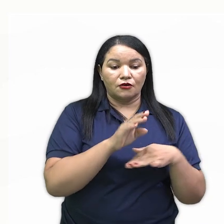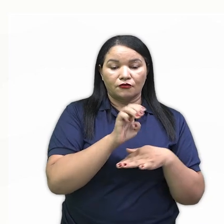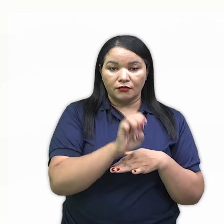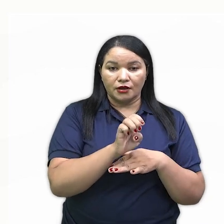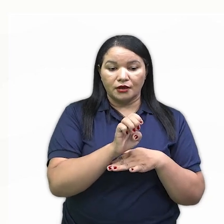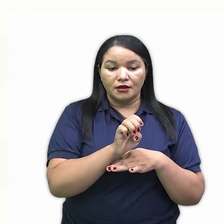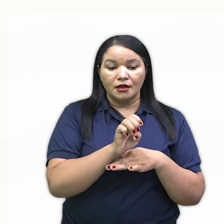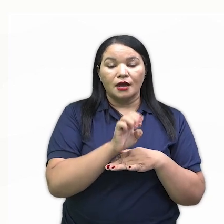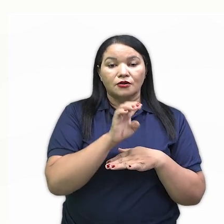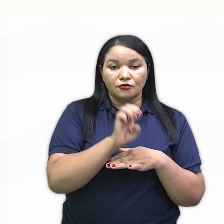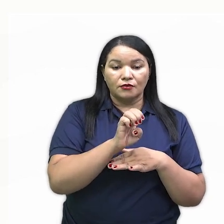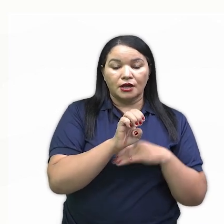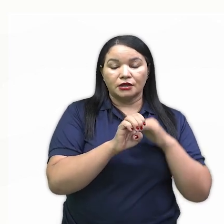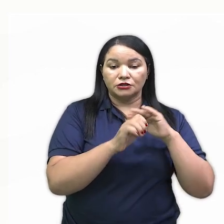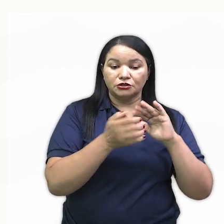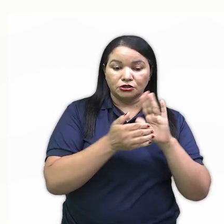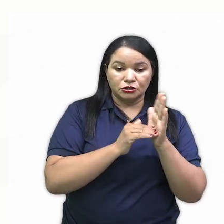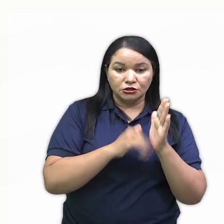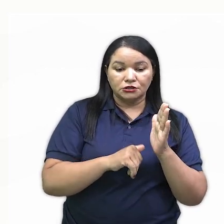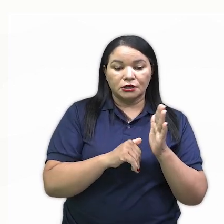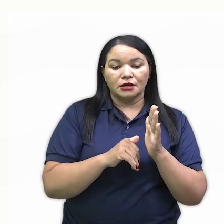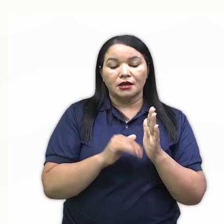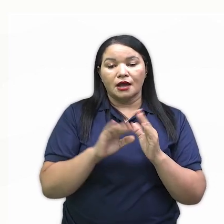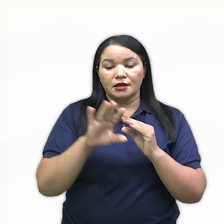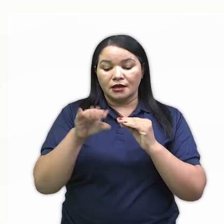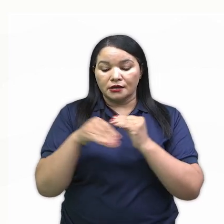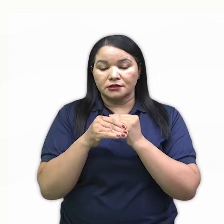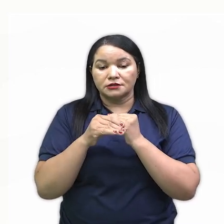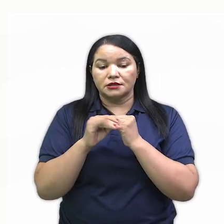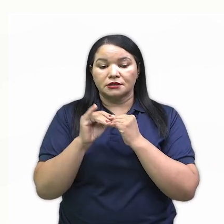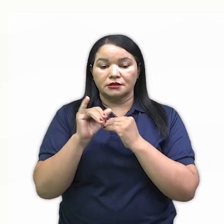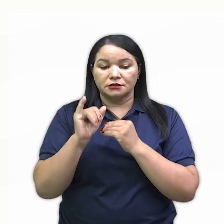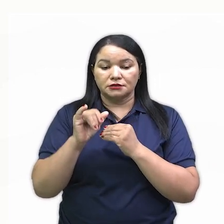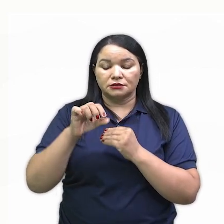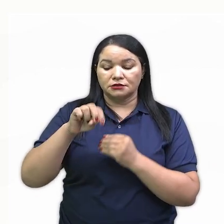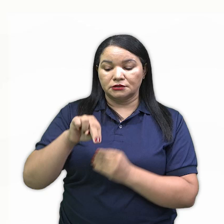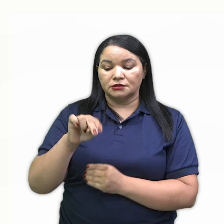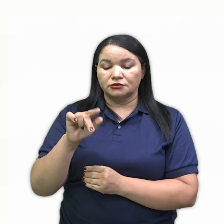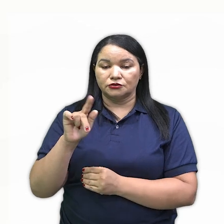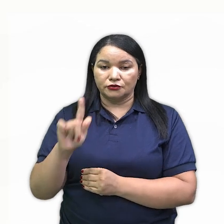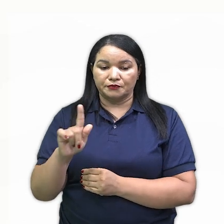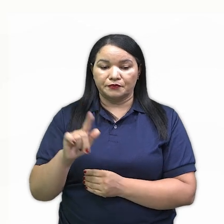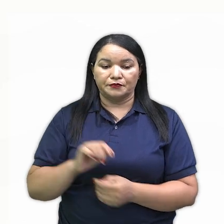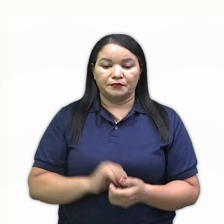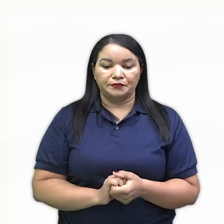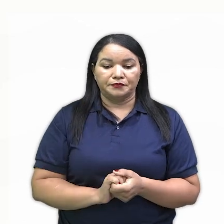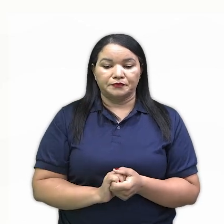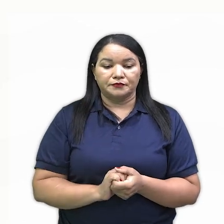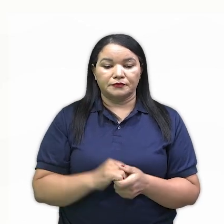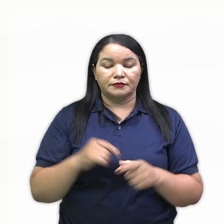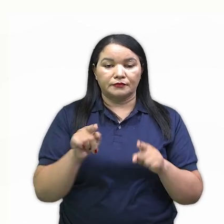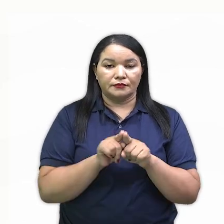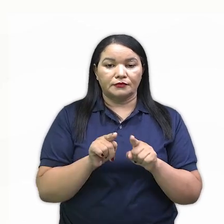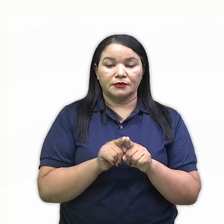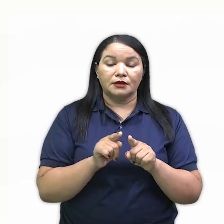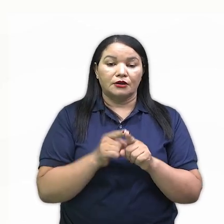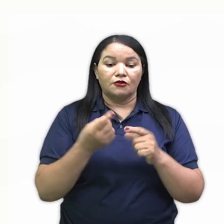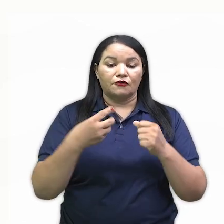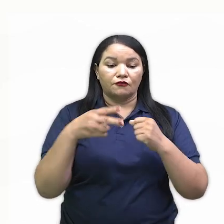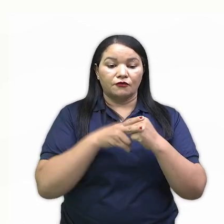vai sair e eu vou colocar o ing, ok? Os verbos que terminam